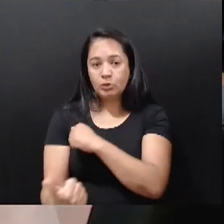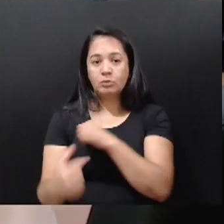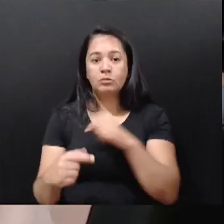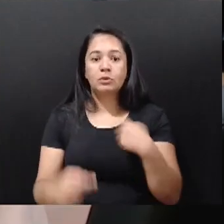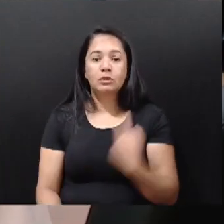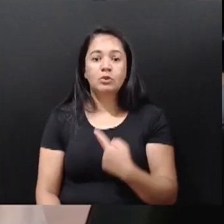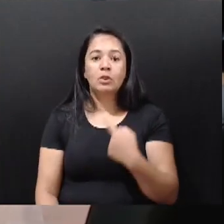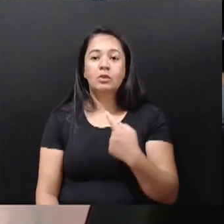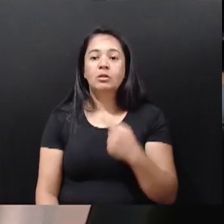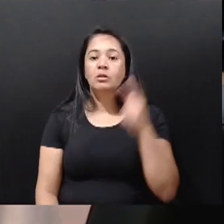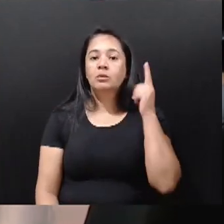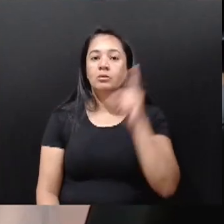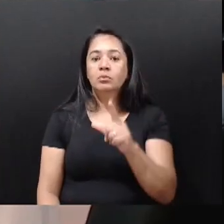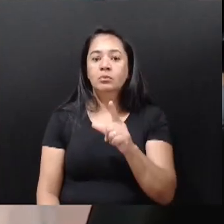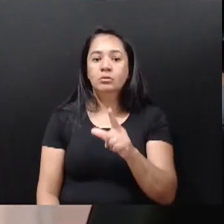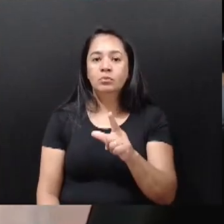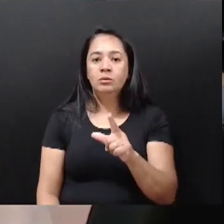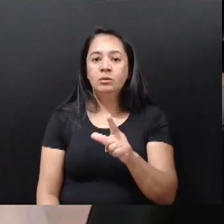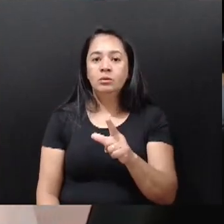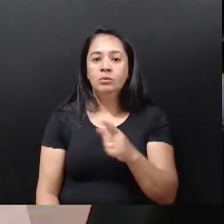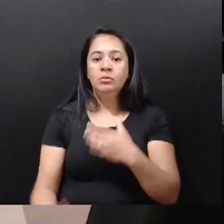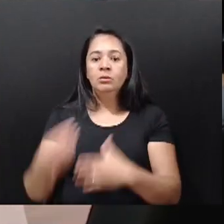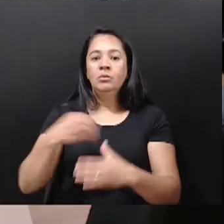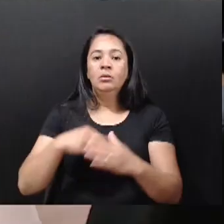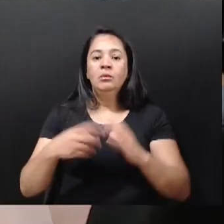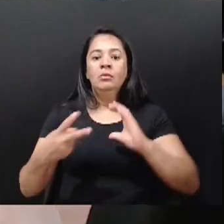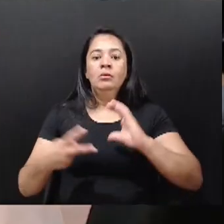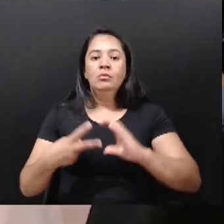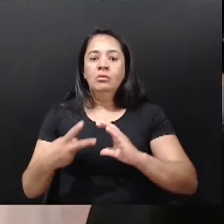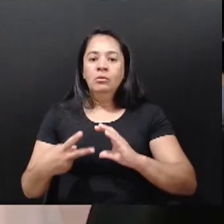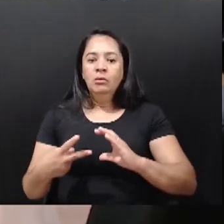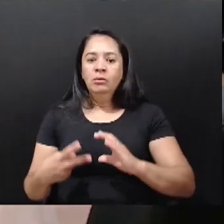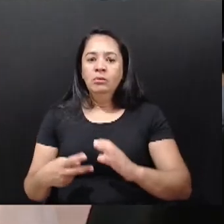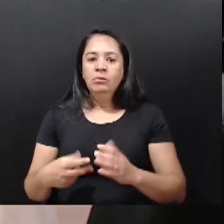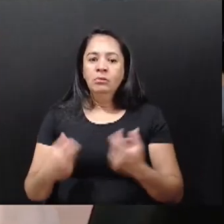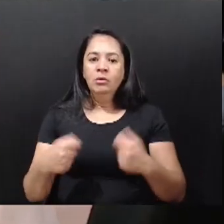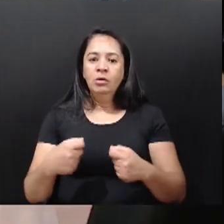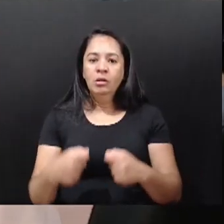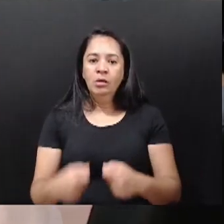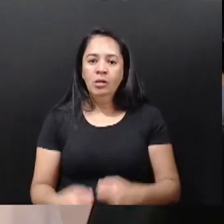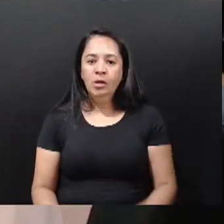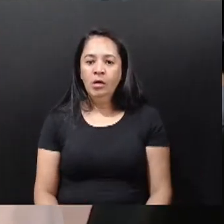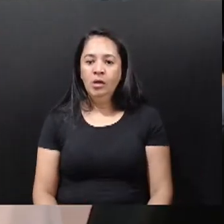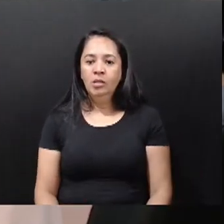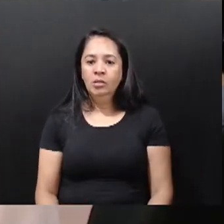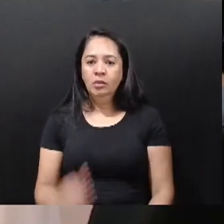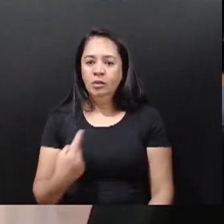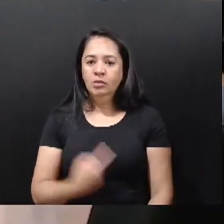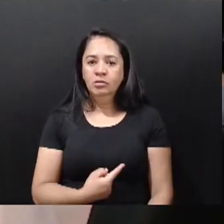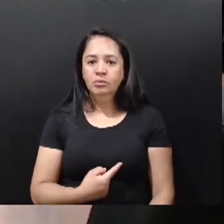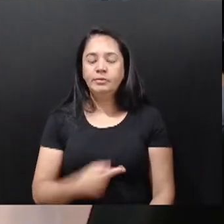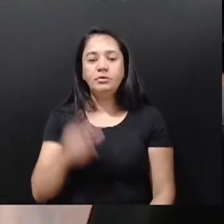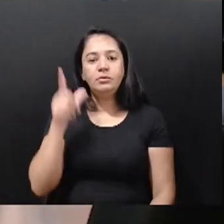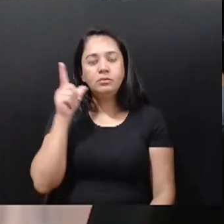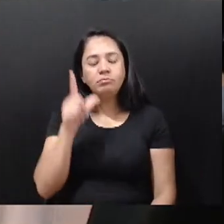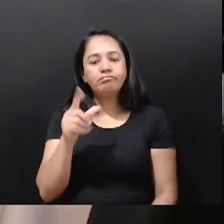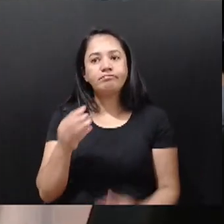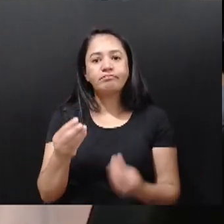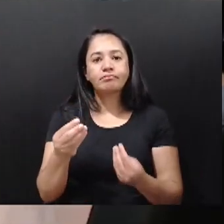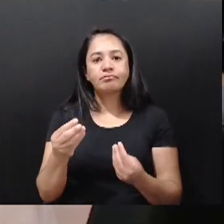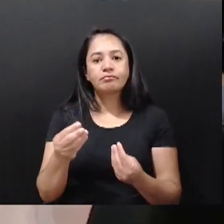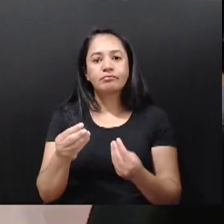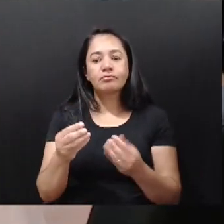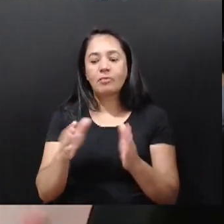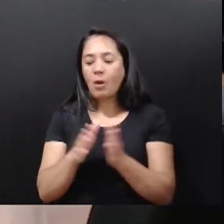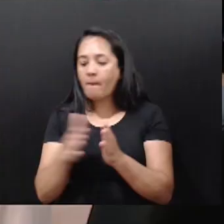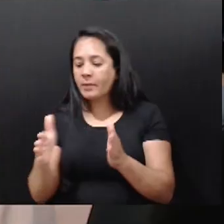encaminhar dentro da Câmara Legislativa essa demanda para que nós pudéssemos extinguir o prazo de